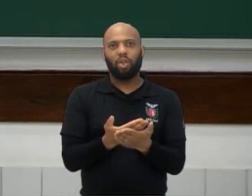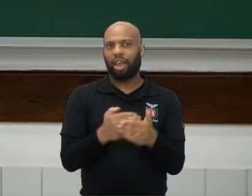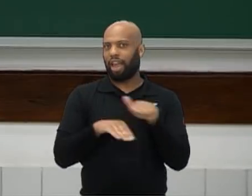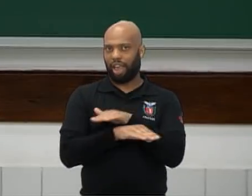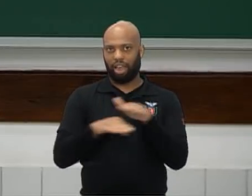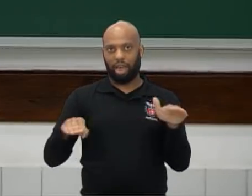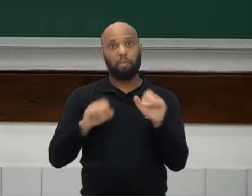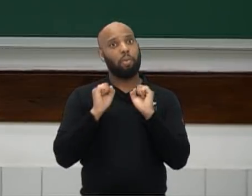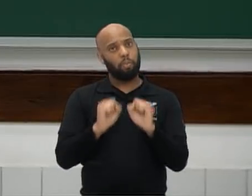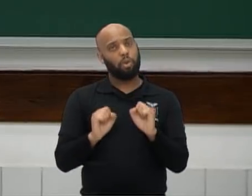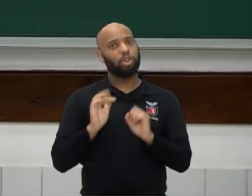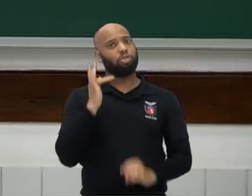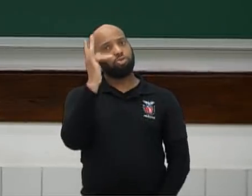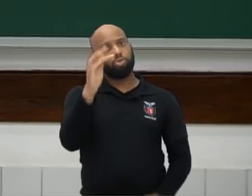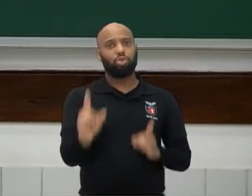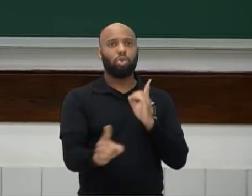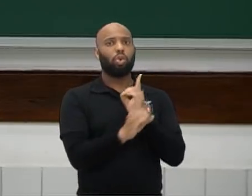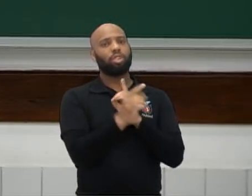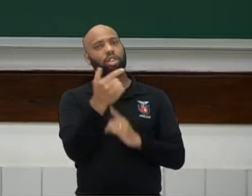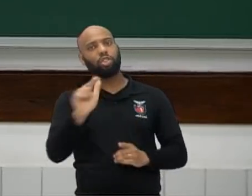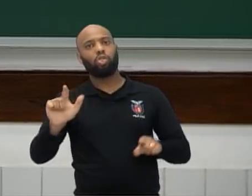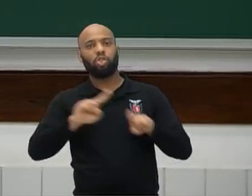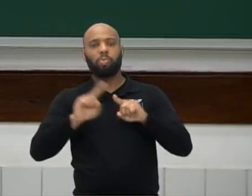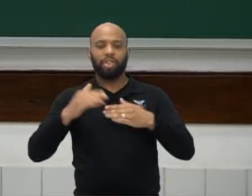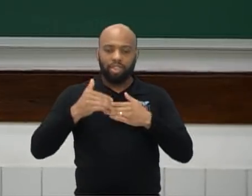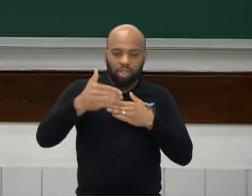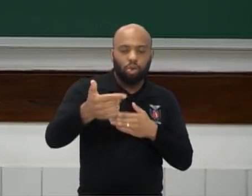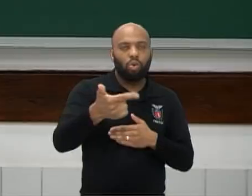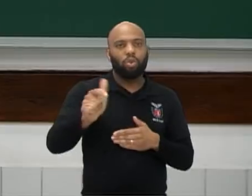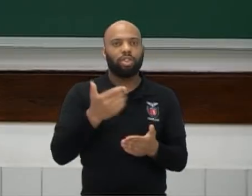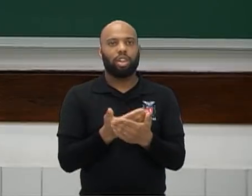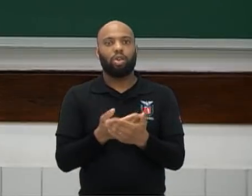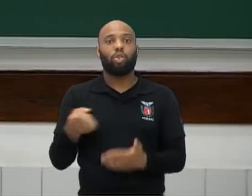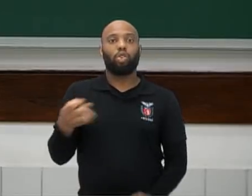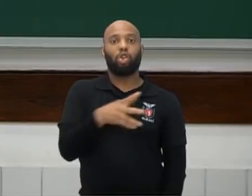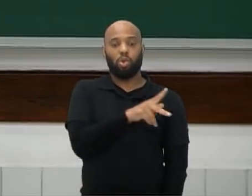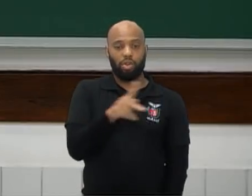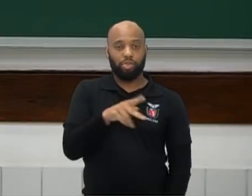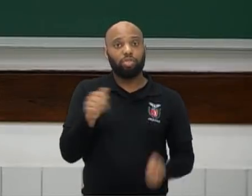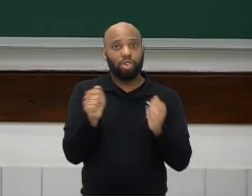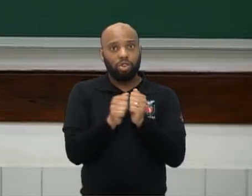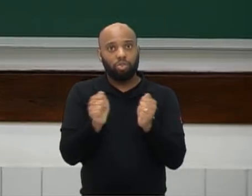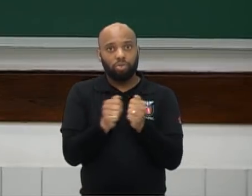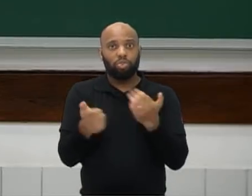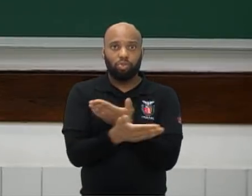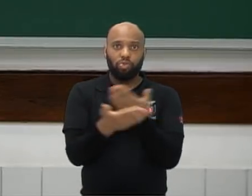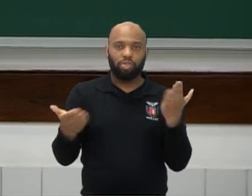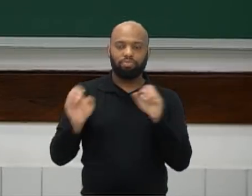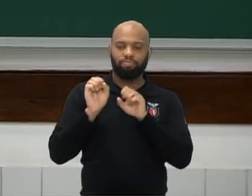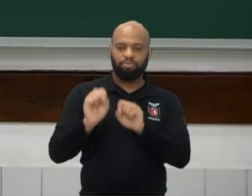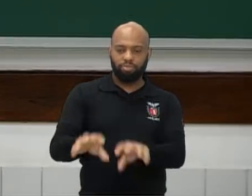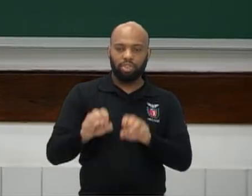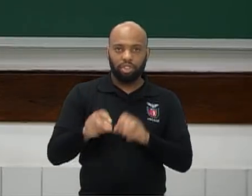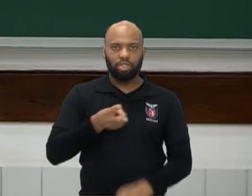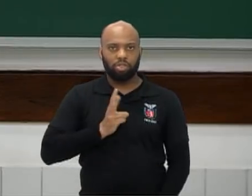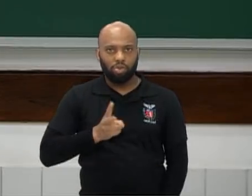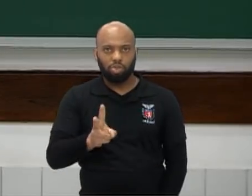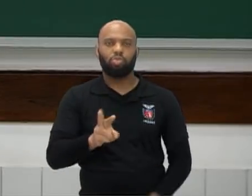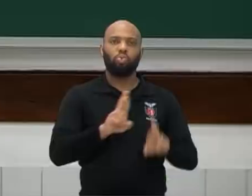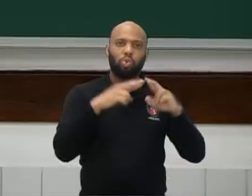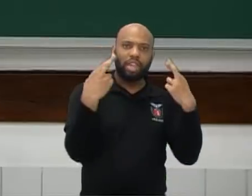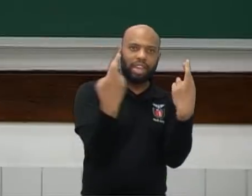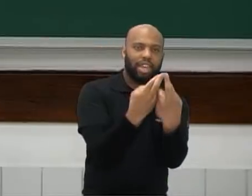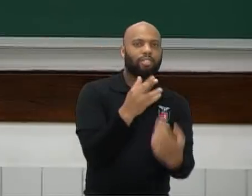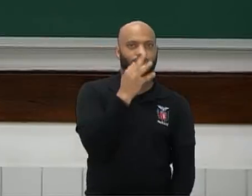se veja um pouco mais para frente, mas a partir da aula que vem, uma nova professora vai estar aqui, dando a continuidade nos reinos